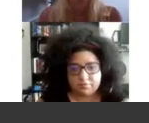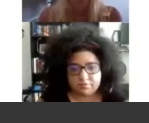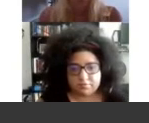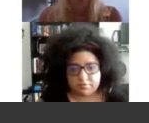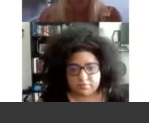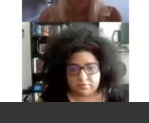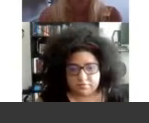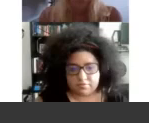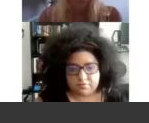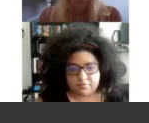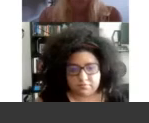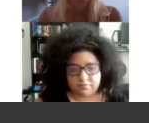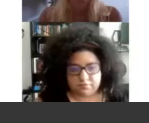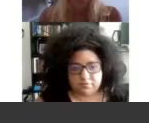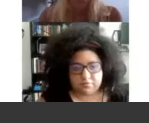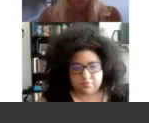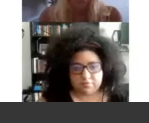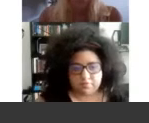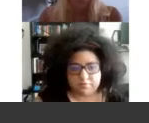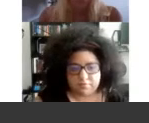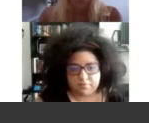de 2022, né?